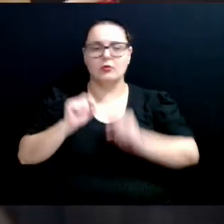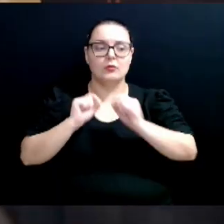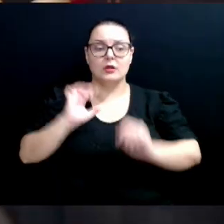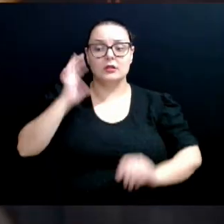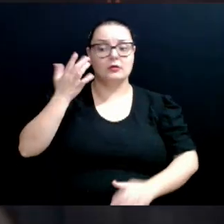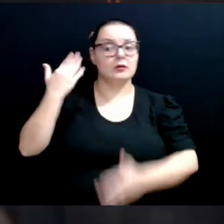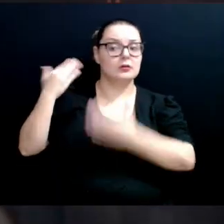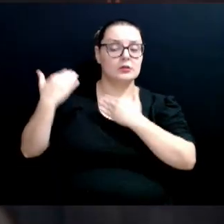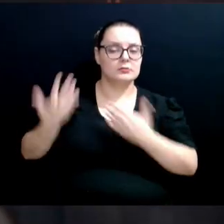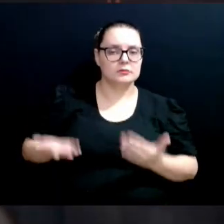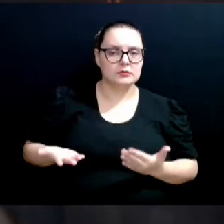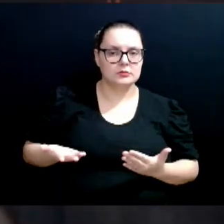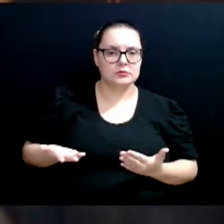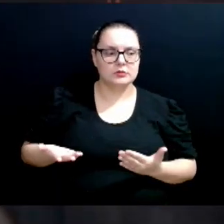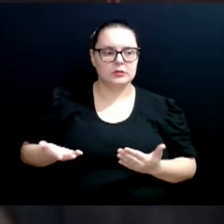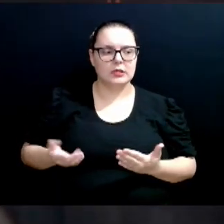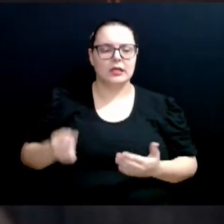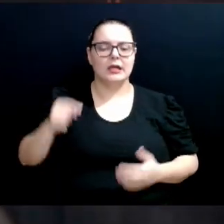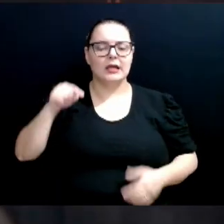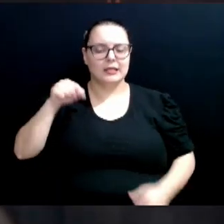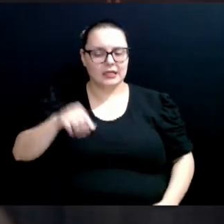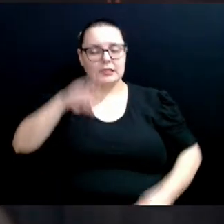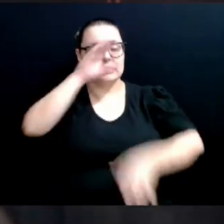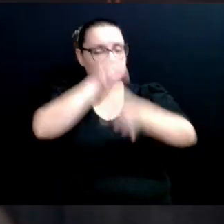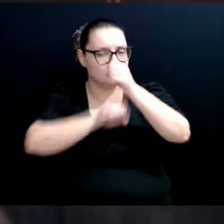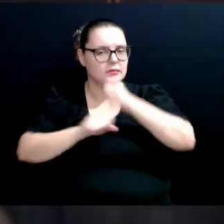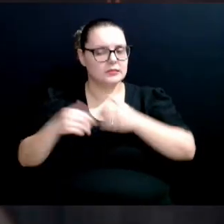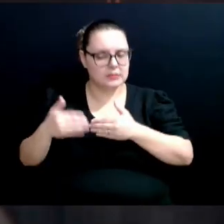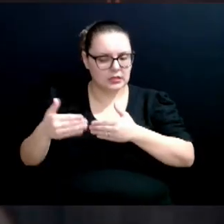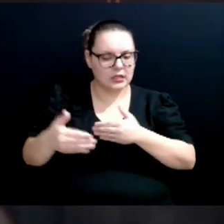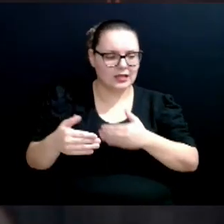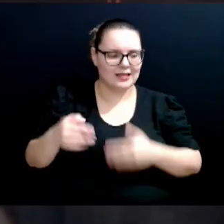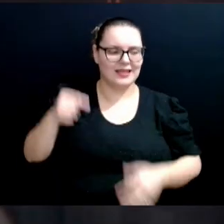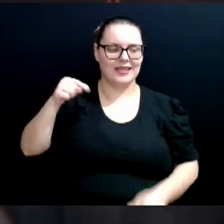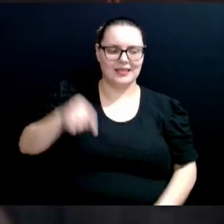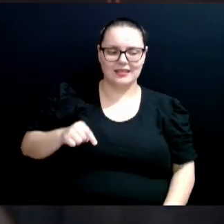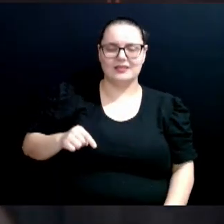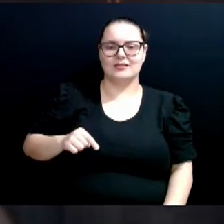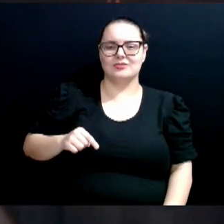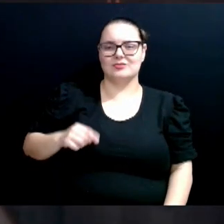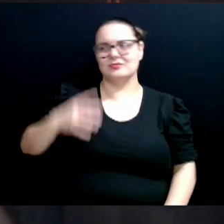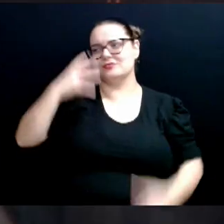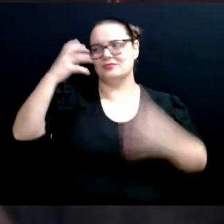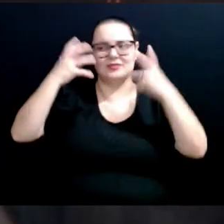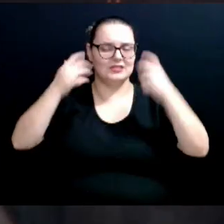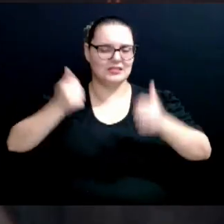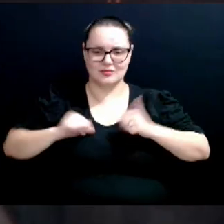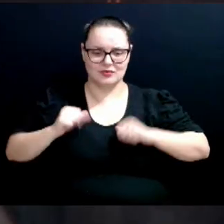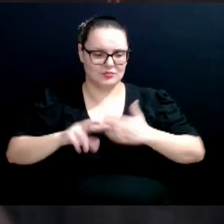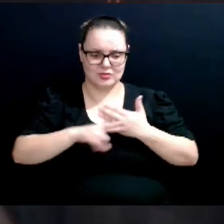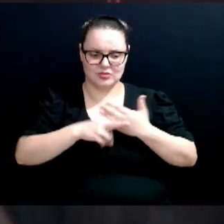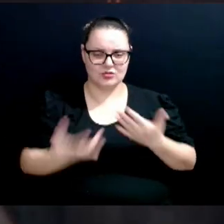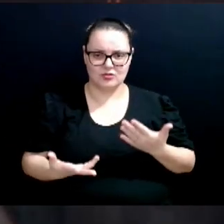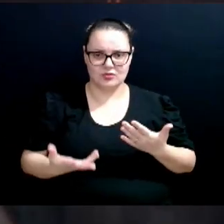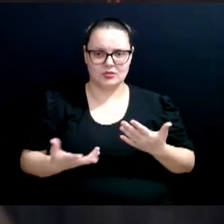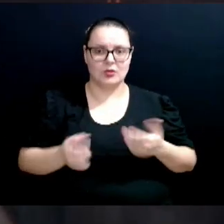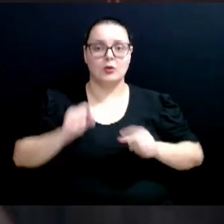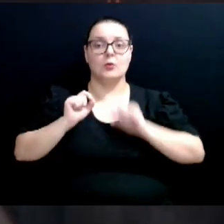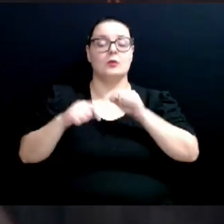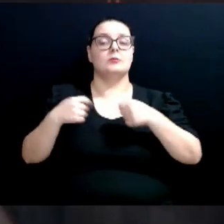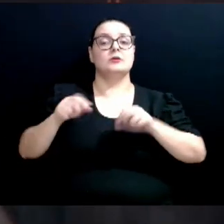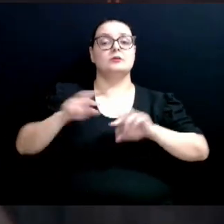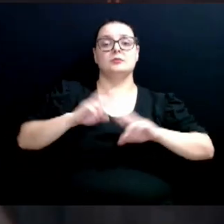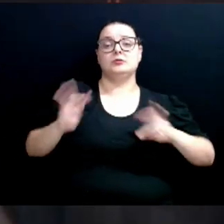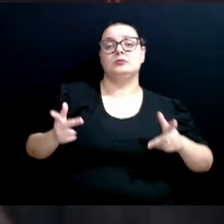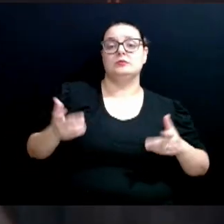né? Então, a partir desse aprendizado, daquele estresse que me gerou, daquela ansiedade que aquilo me gerou, o que eu preciso fazer diferente a partir